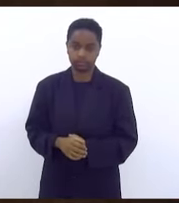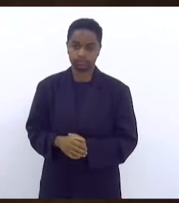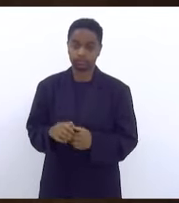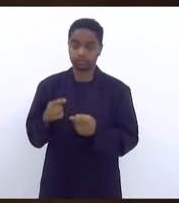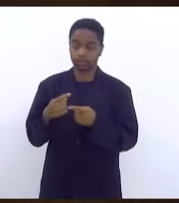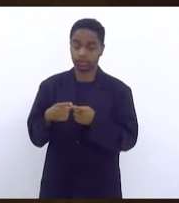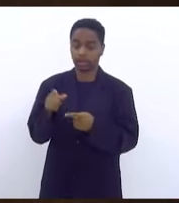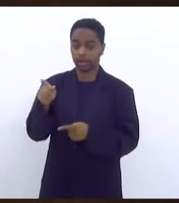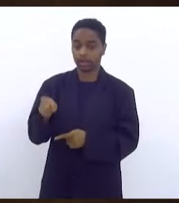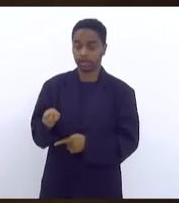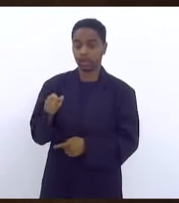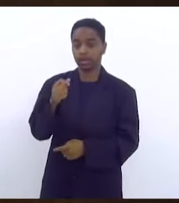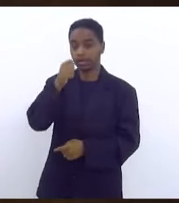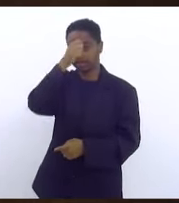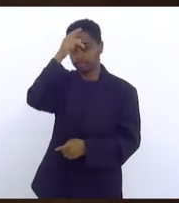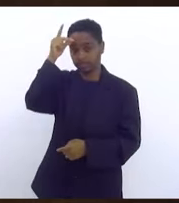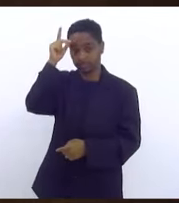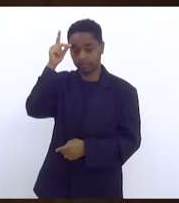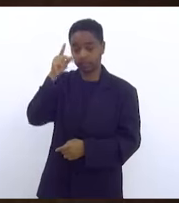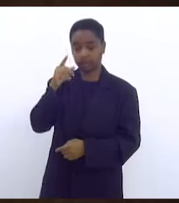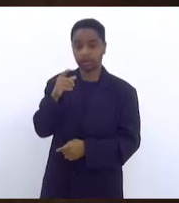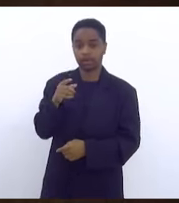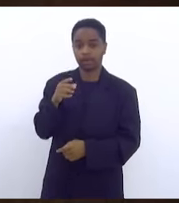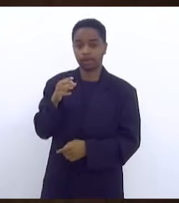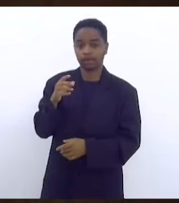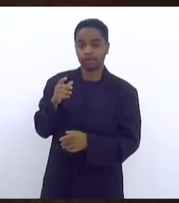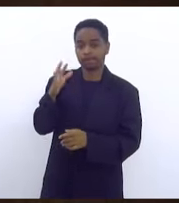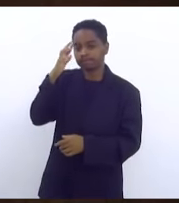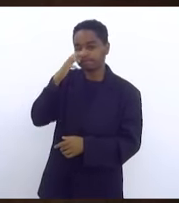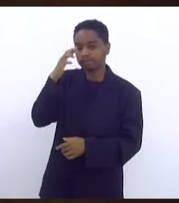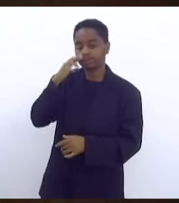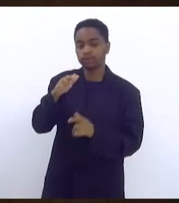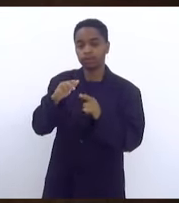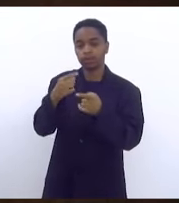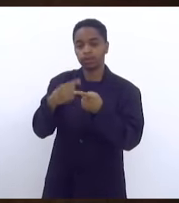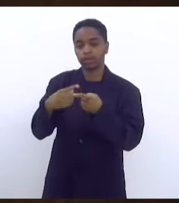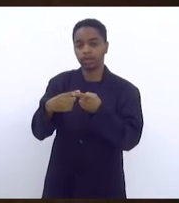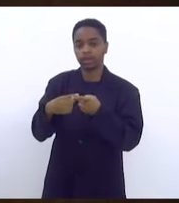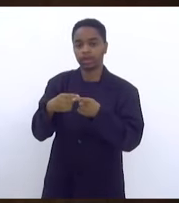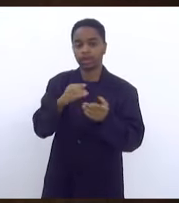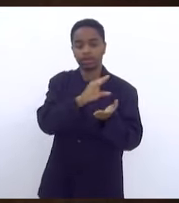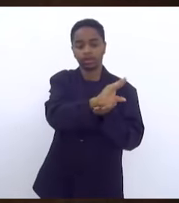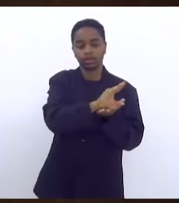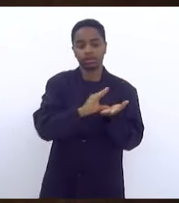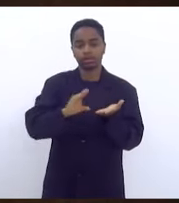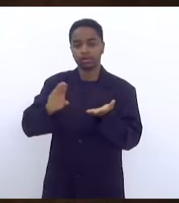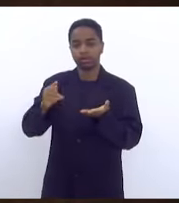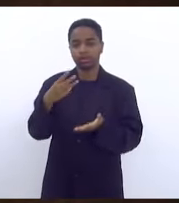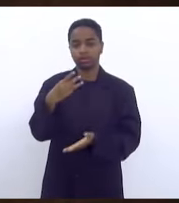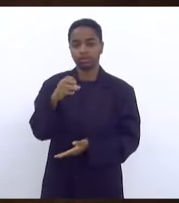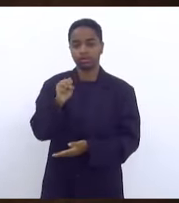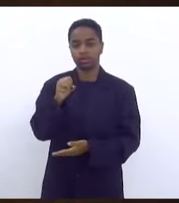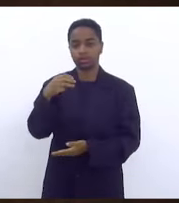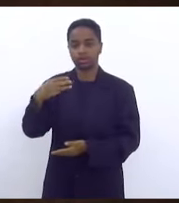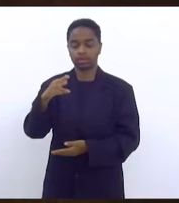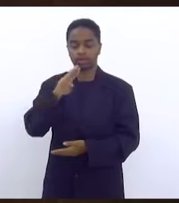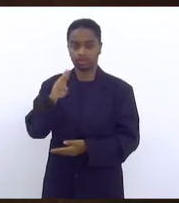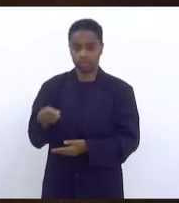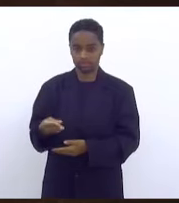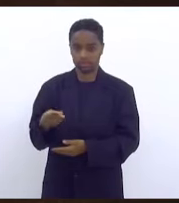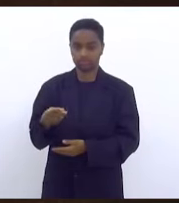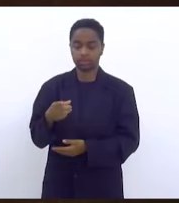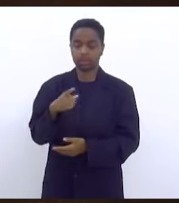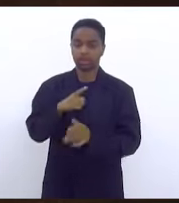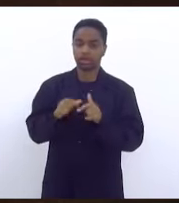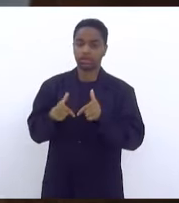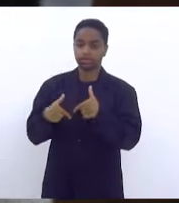sendo investigada pelo desvio de mais de 383 milhões da Preve Campos. Operação Rebote,